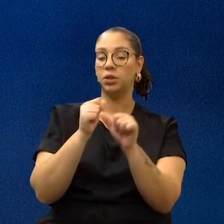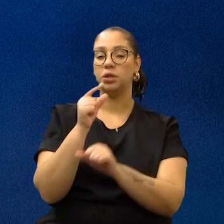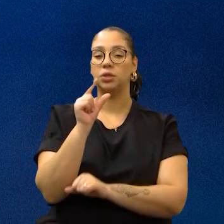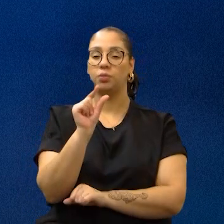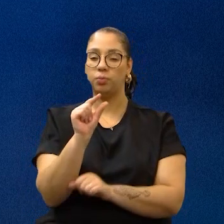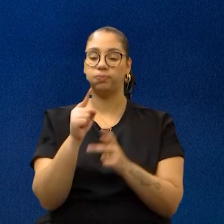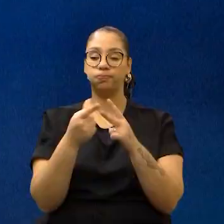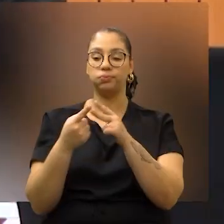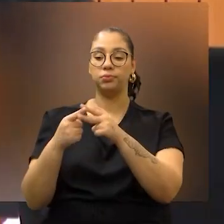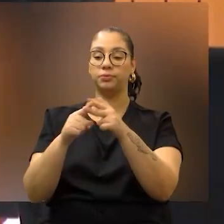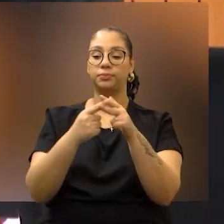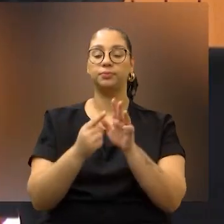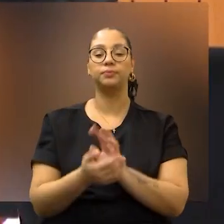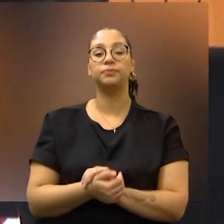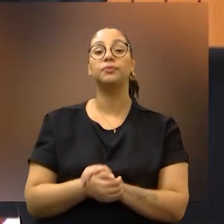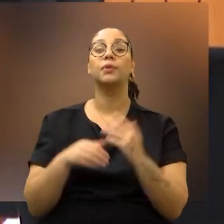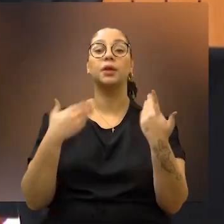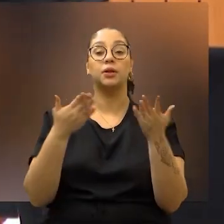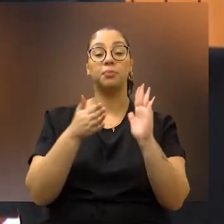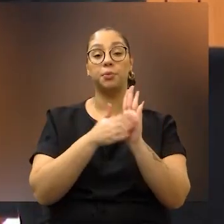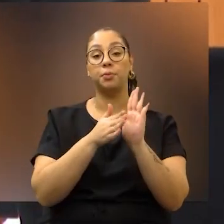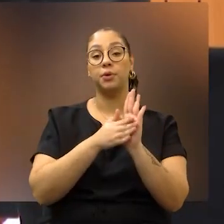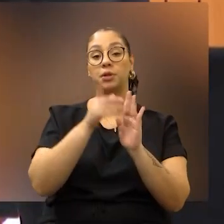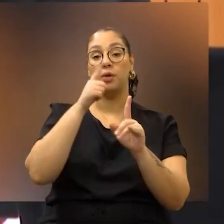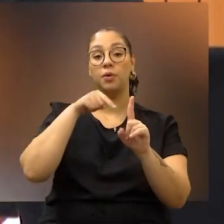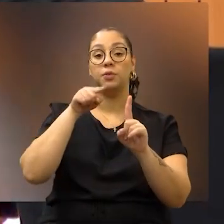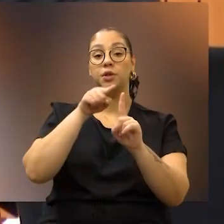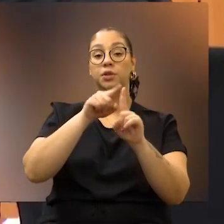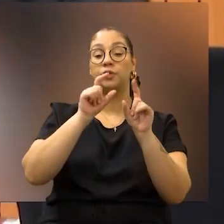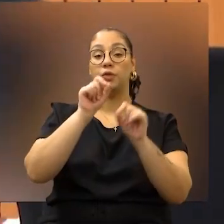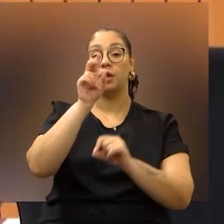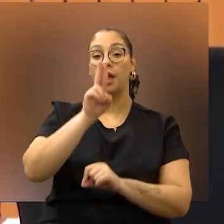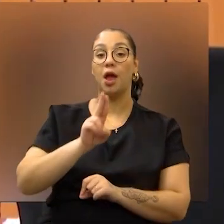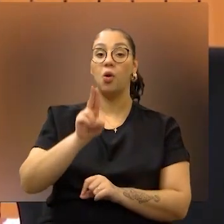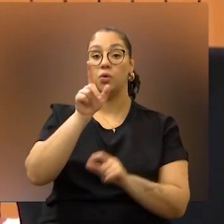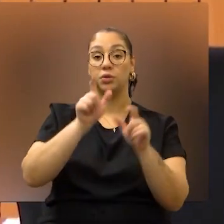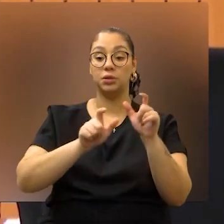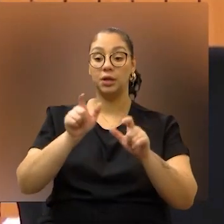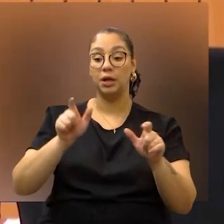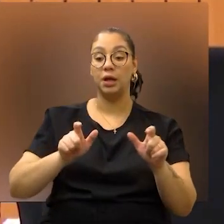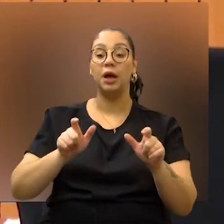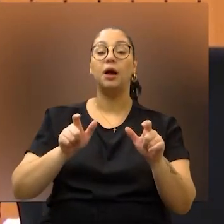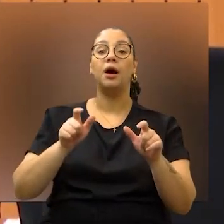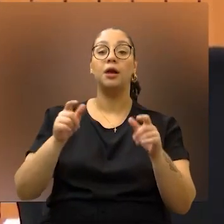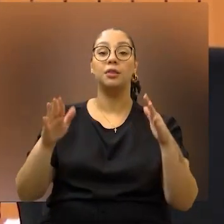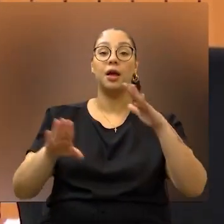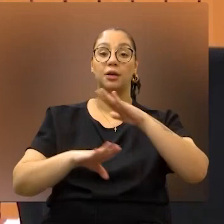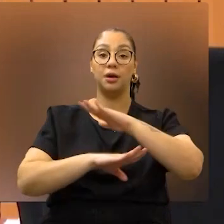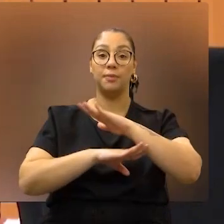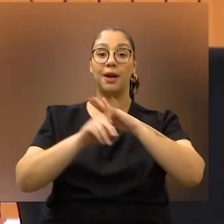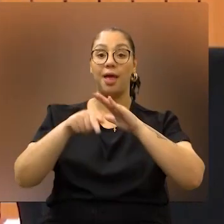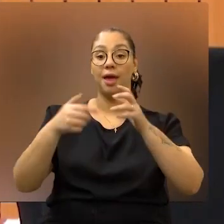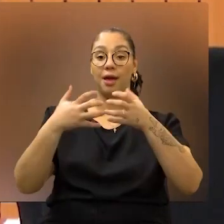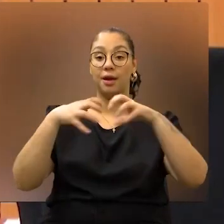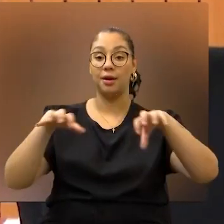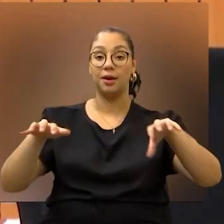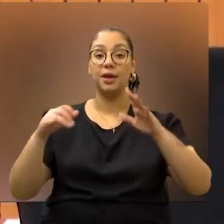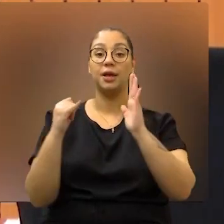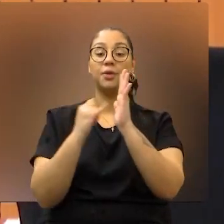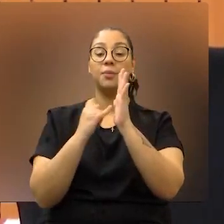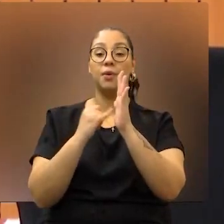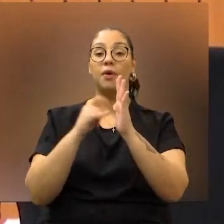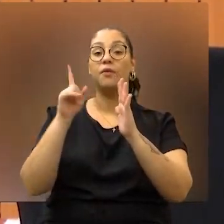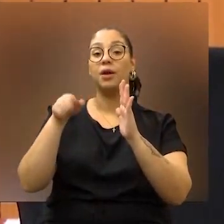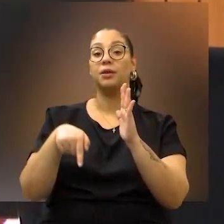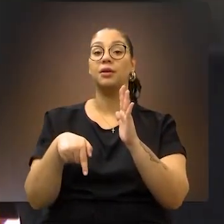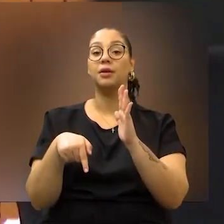pequena alteração. A presente proposta visa a obtenção da autorização dos membros dessa egrégia Câmara para a desafetação de